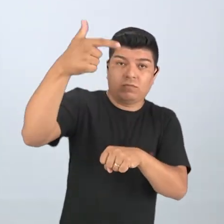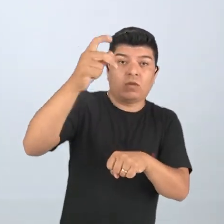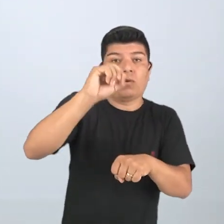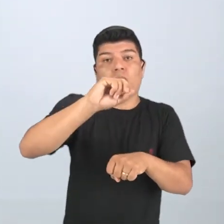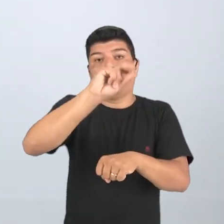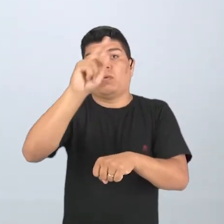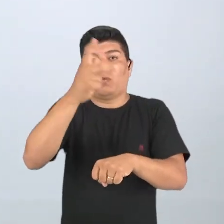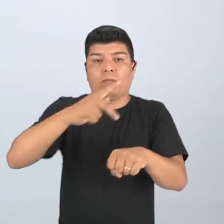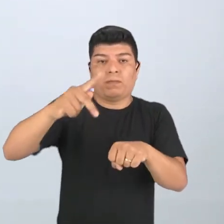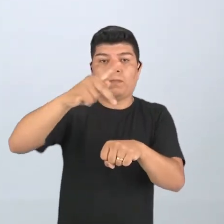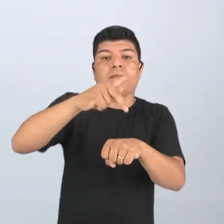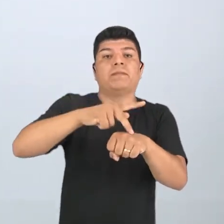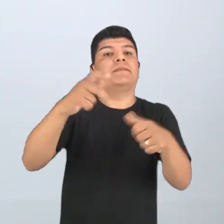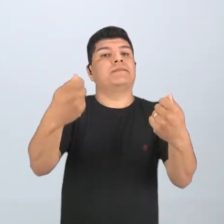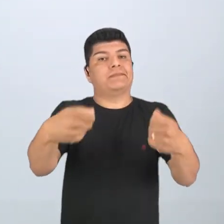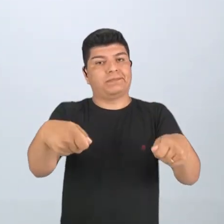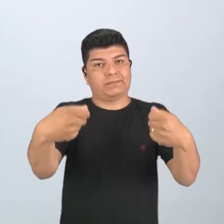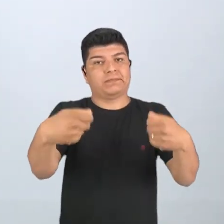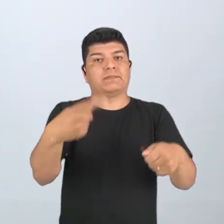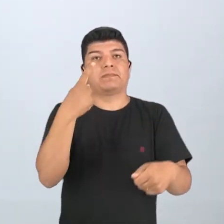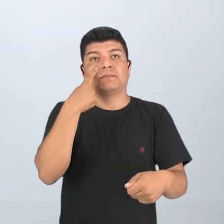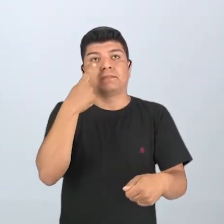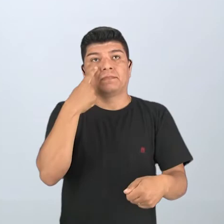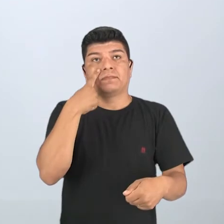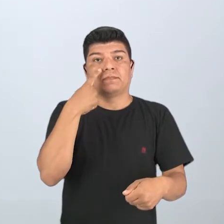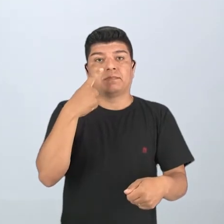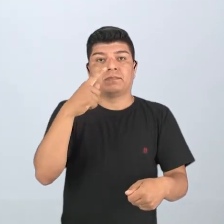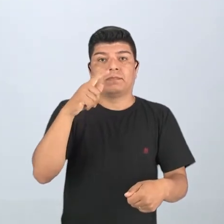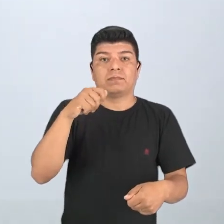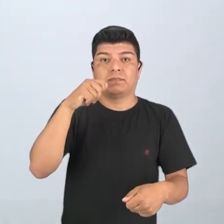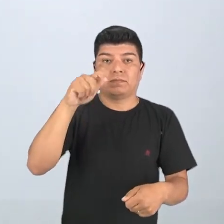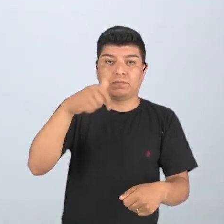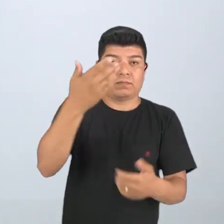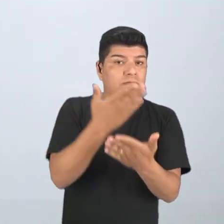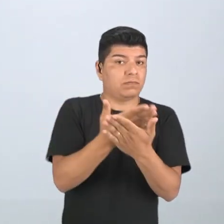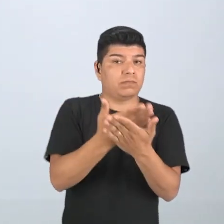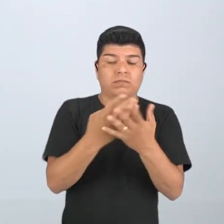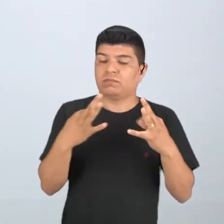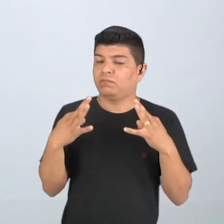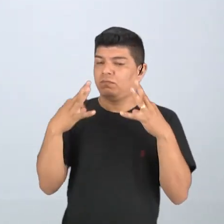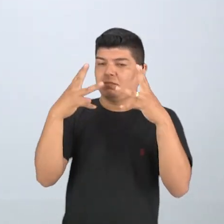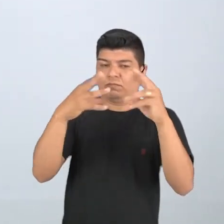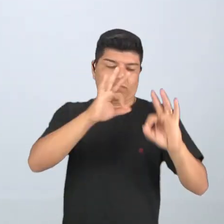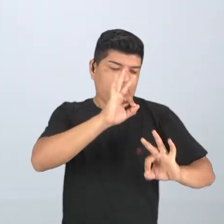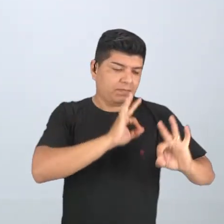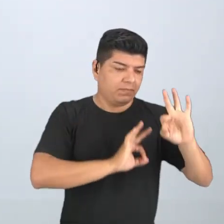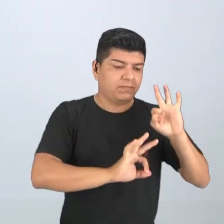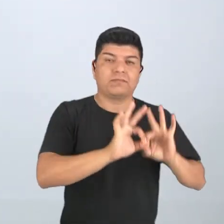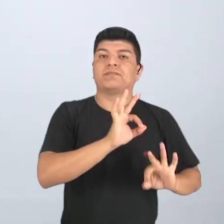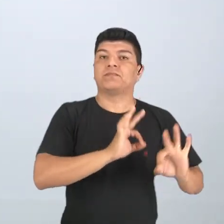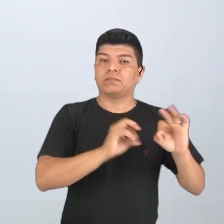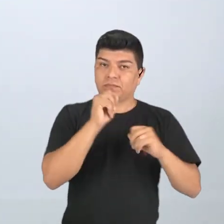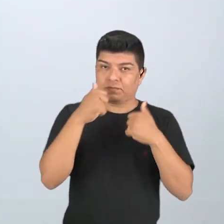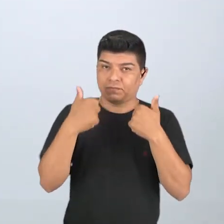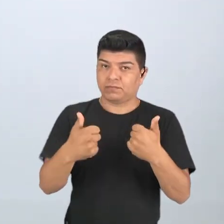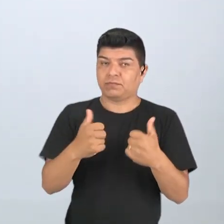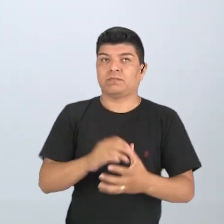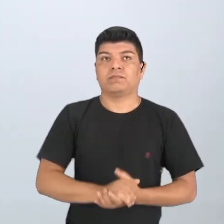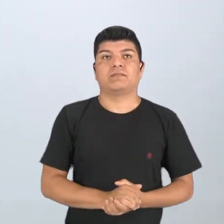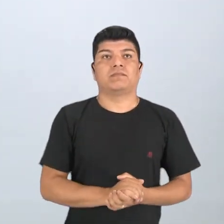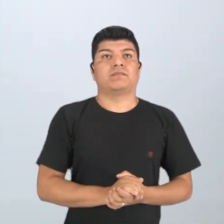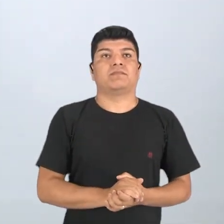país, precisa sim, como nós já vamos ver nas próximas aulas, precisa de toda essa organização. Tudo bem?